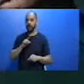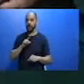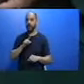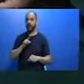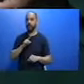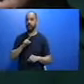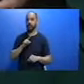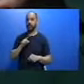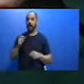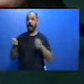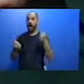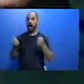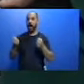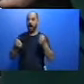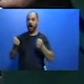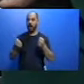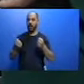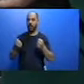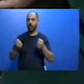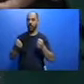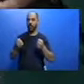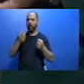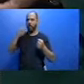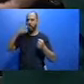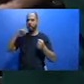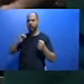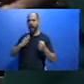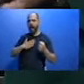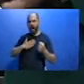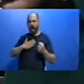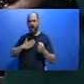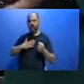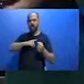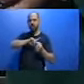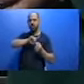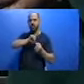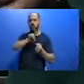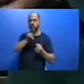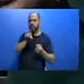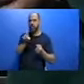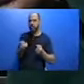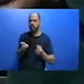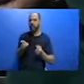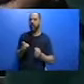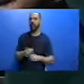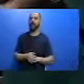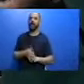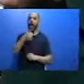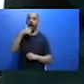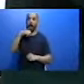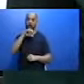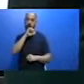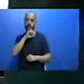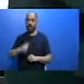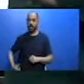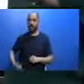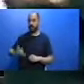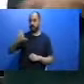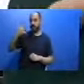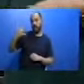o papai acelerou demais a mamãe atender o celular já